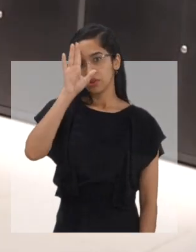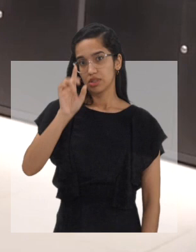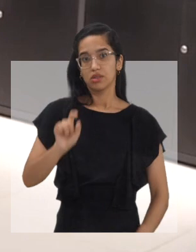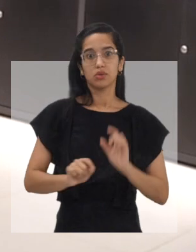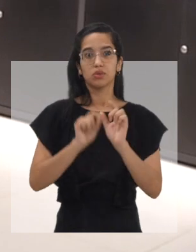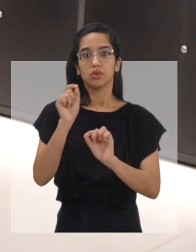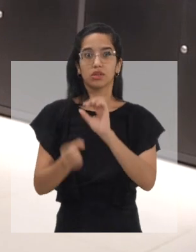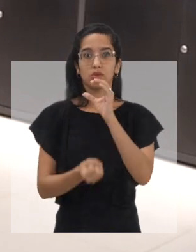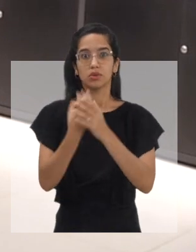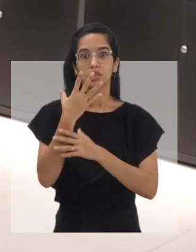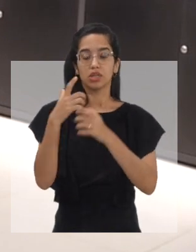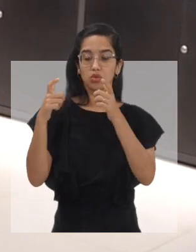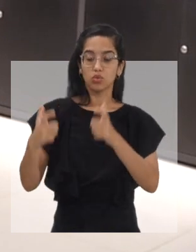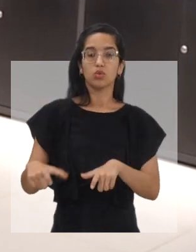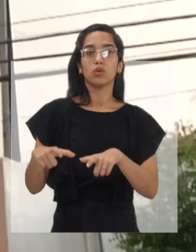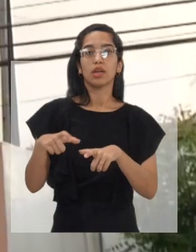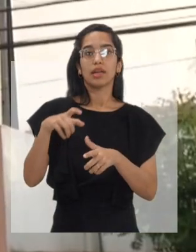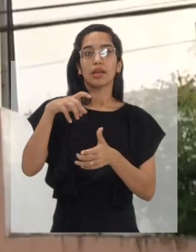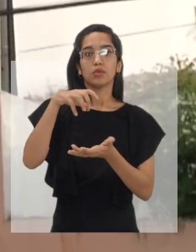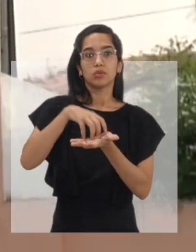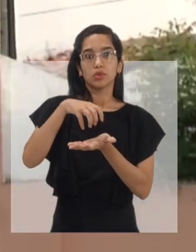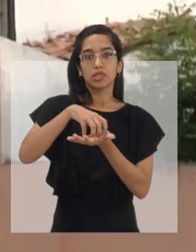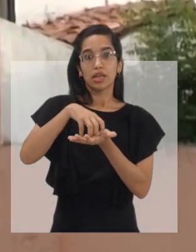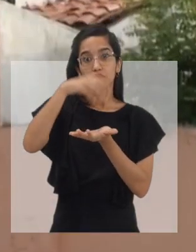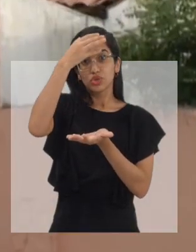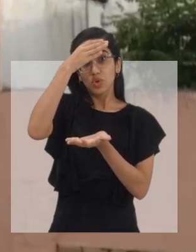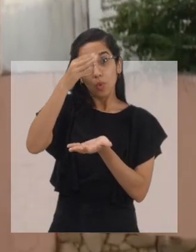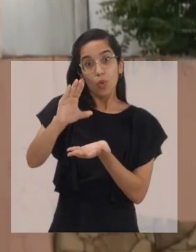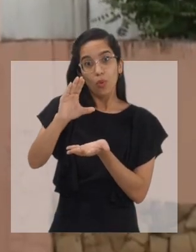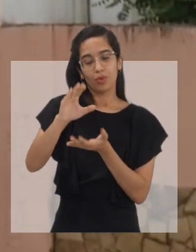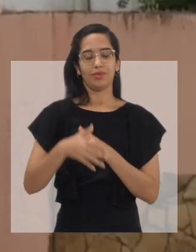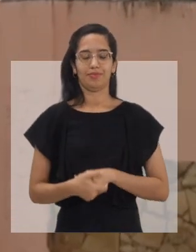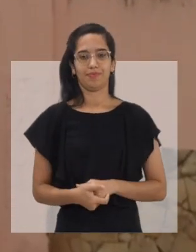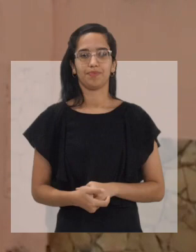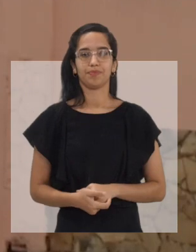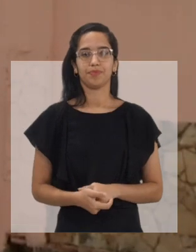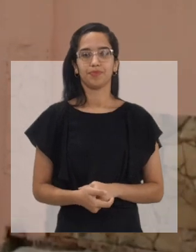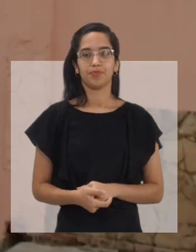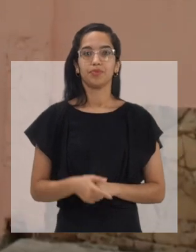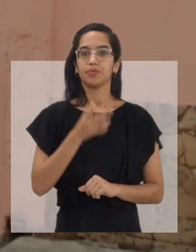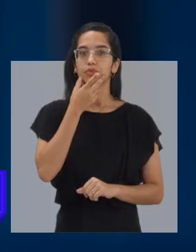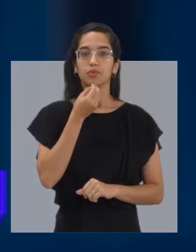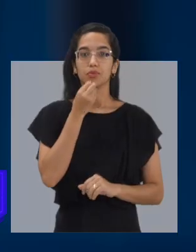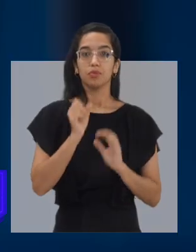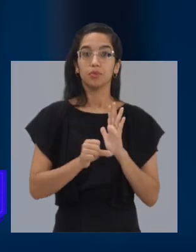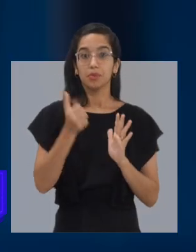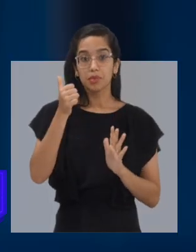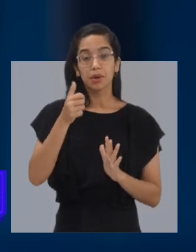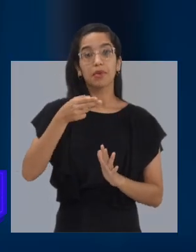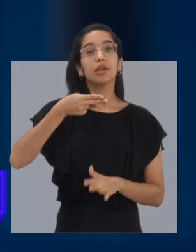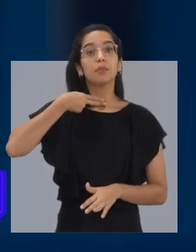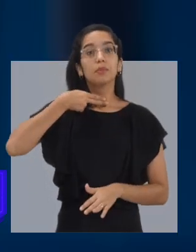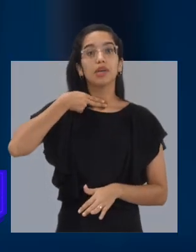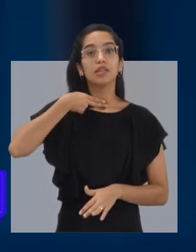centro cultural, um centro de irradiação de cultura. E ele foi o primeiro pároco aqui do bairro Cristo Rei.